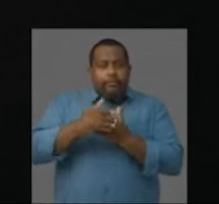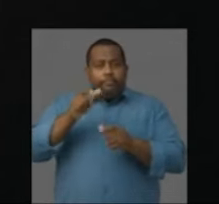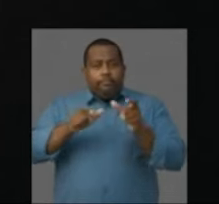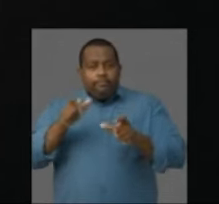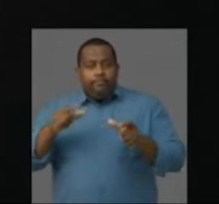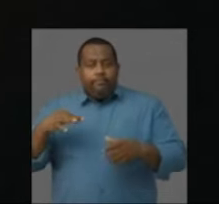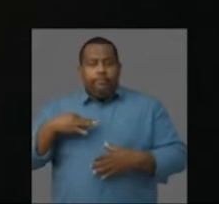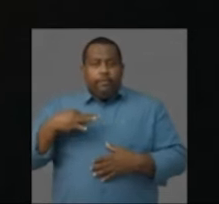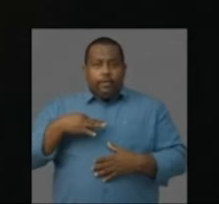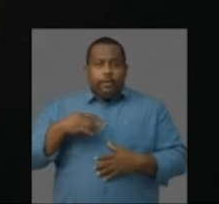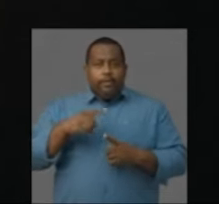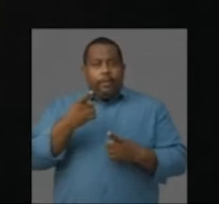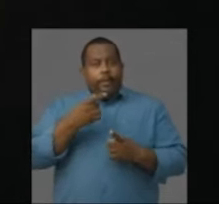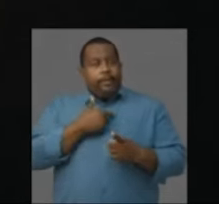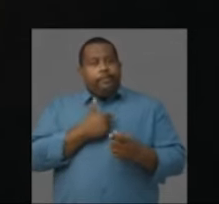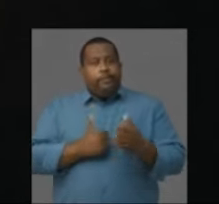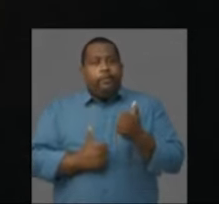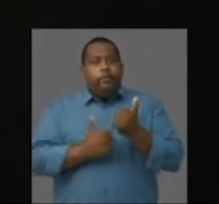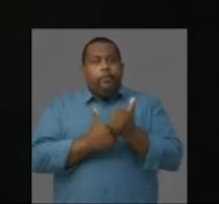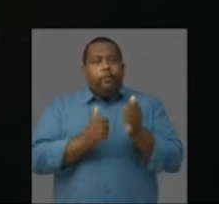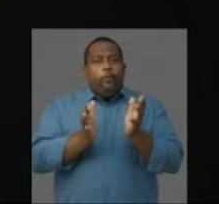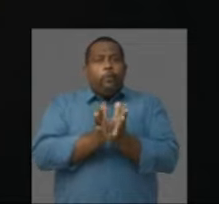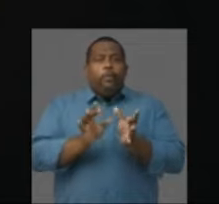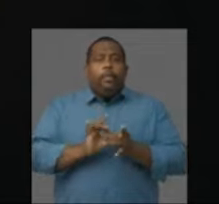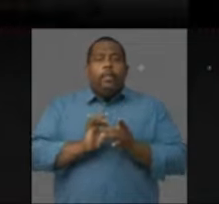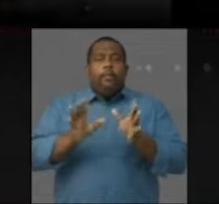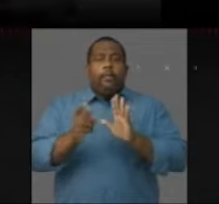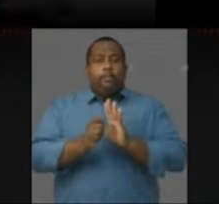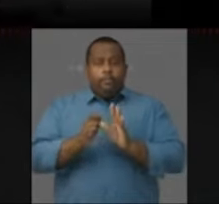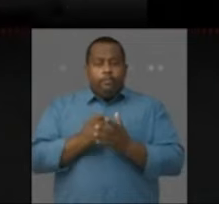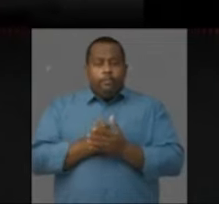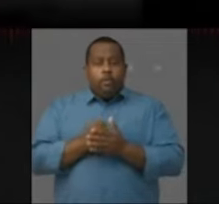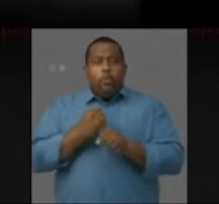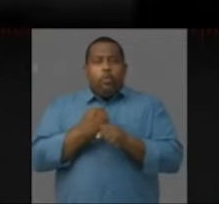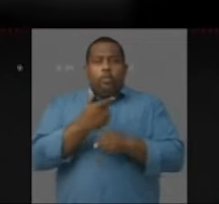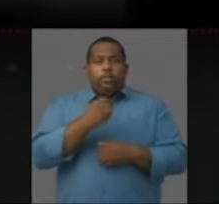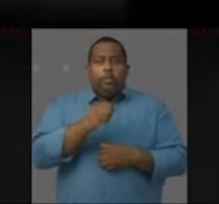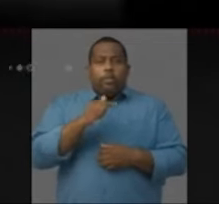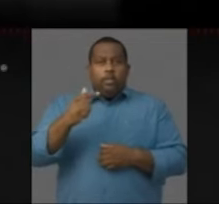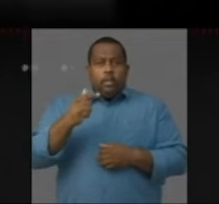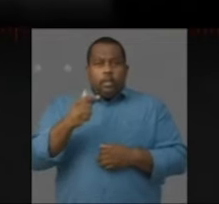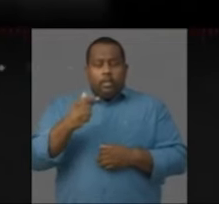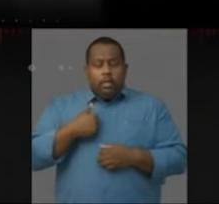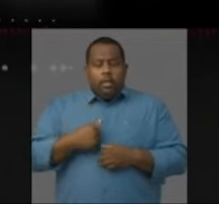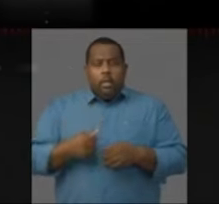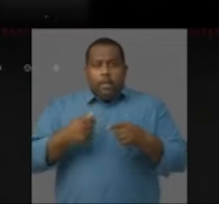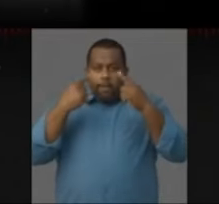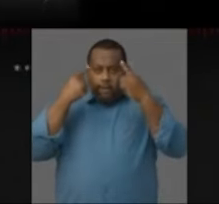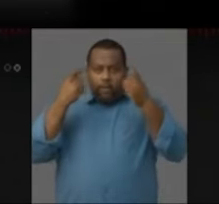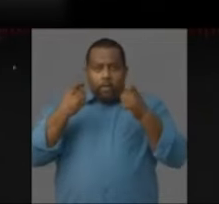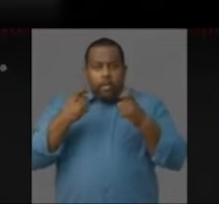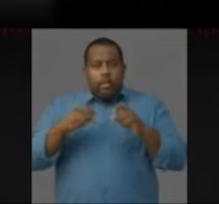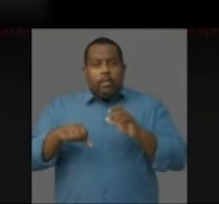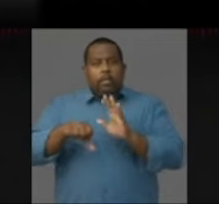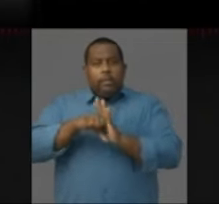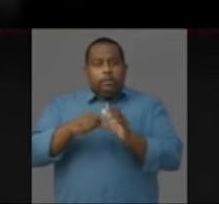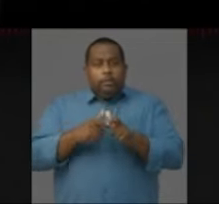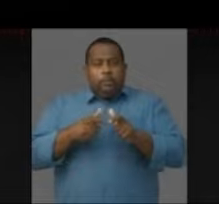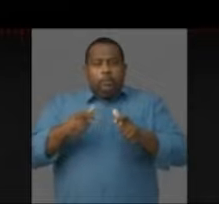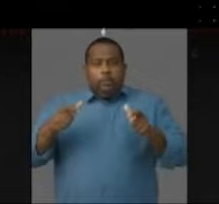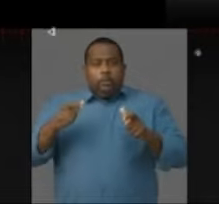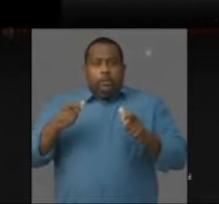ele se destaca como apoiador da liberação da droga. 2007. Criminalidade dispara no primeiro